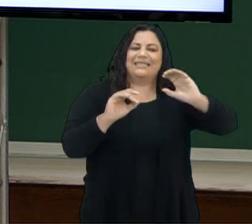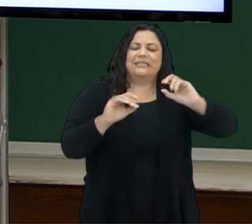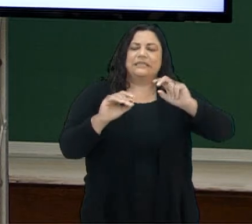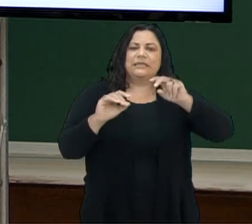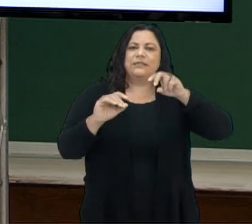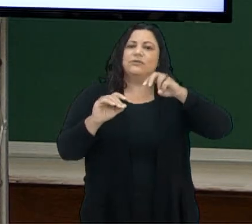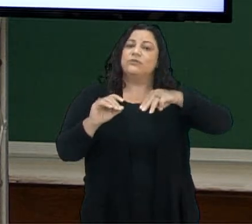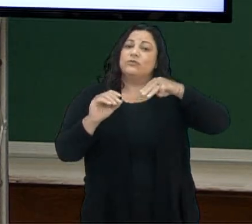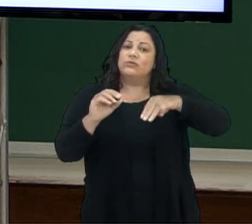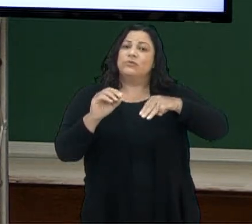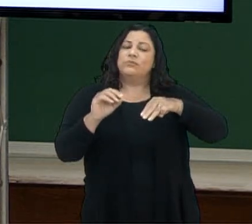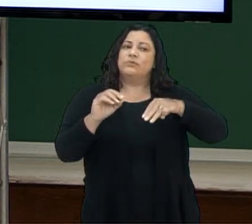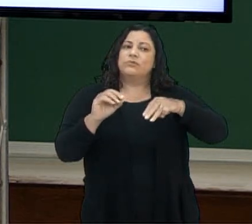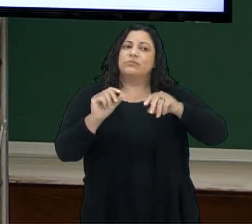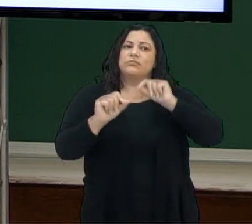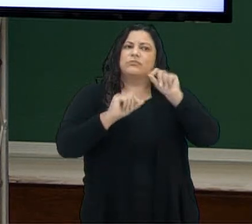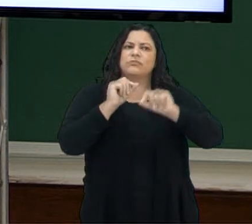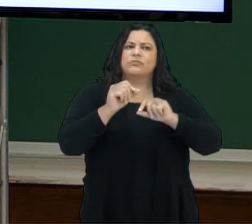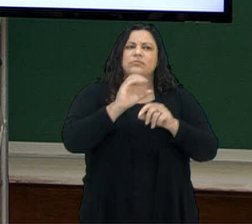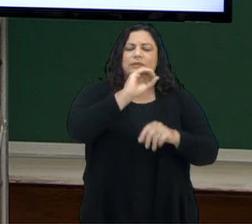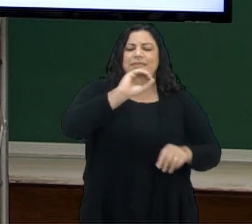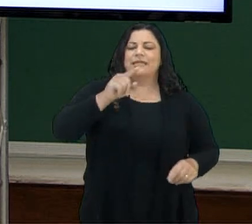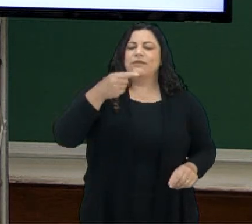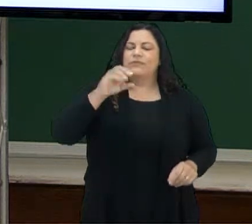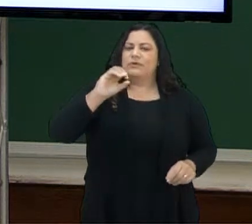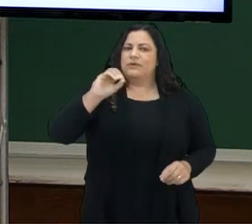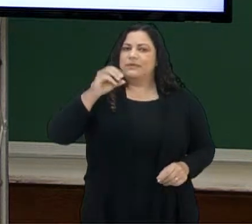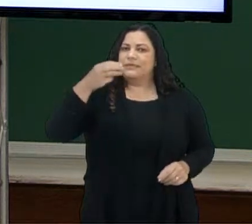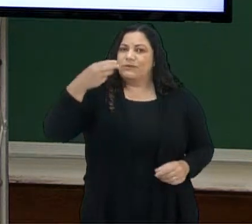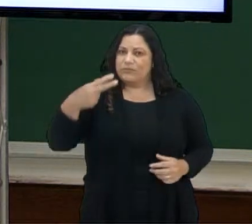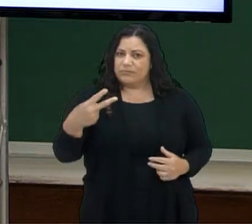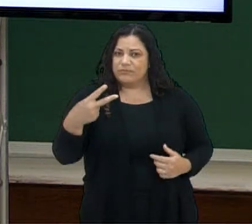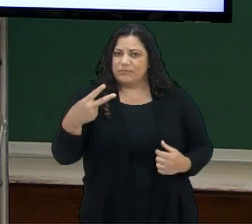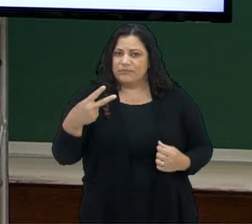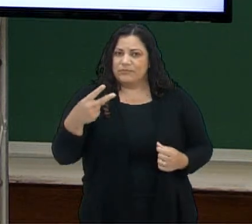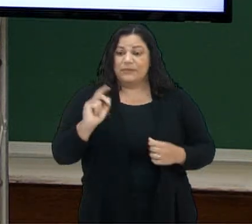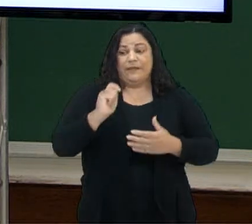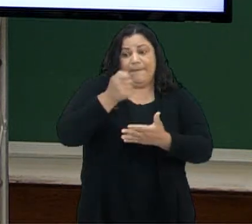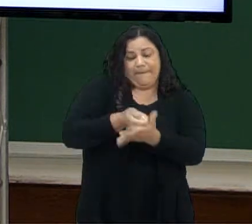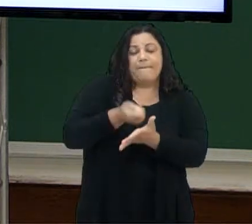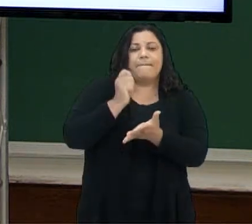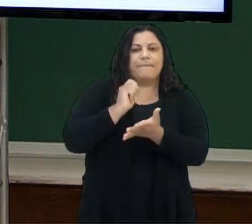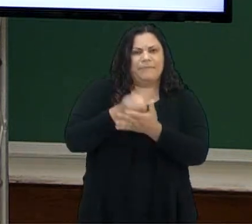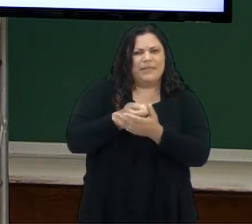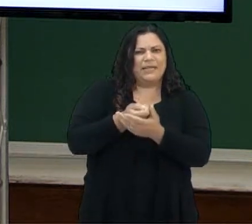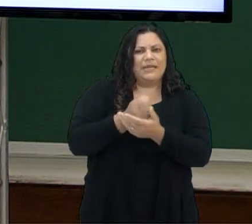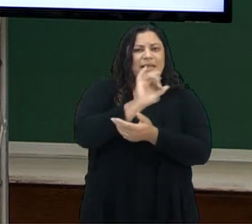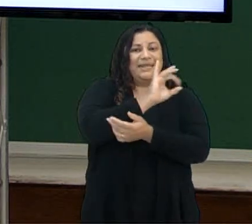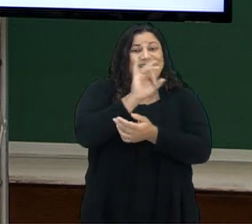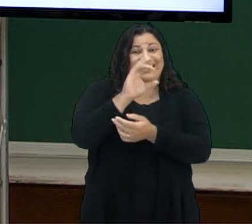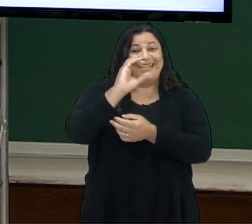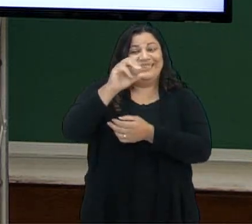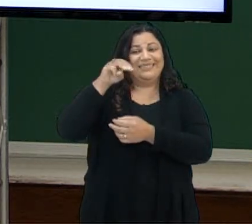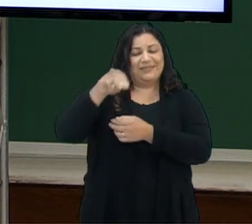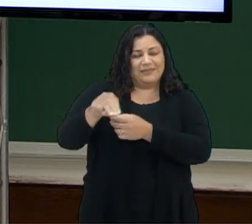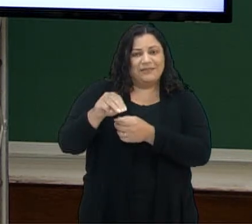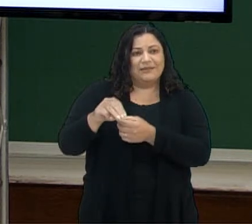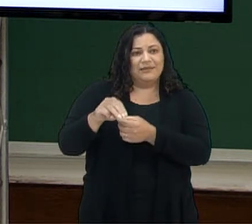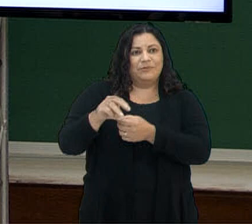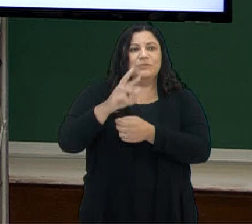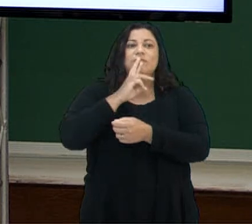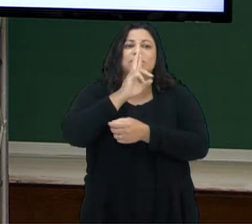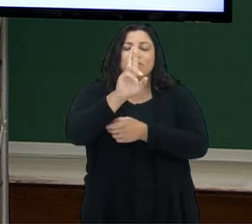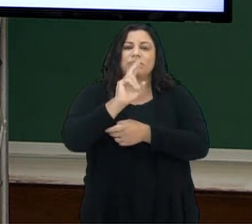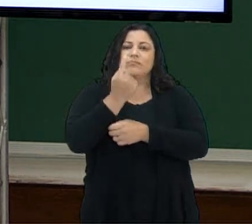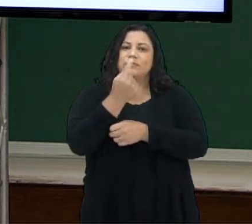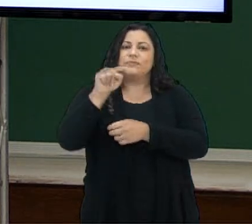2 centavos. Então, eu vou fazer 85 vezes 2 centavos, que é o preço de cada centímetro, o que me dá um valor de